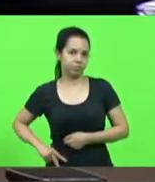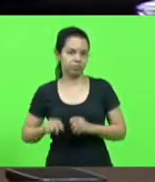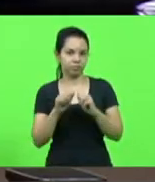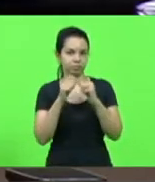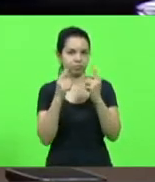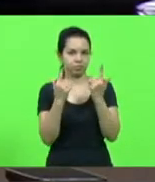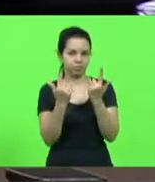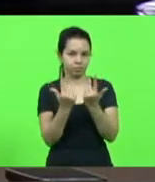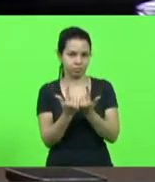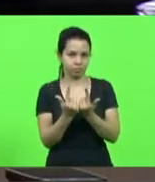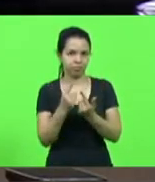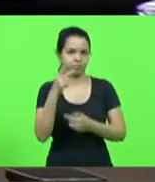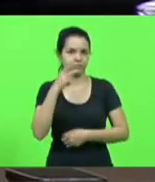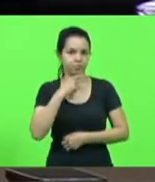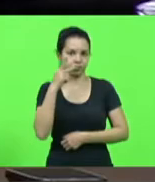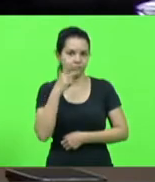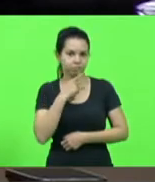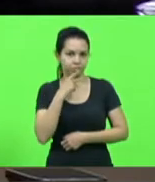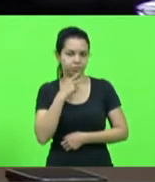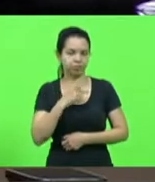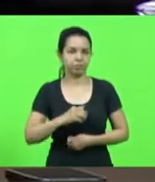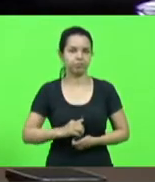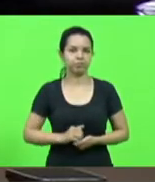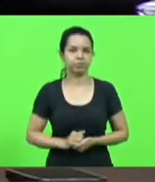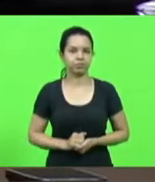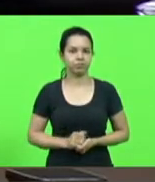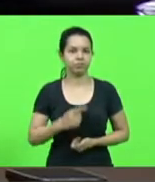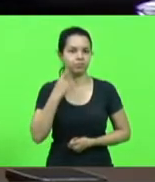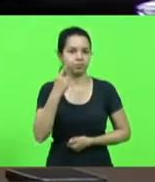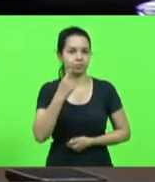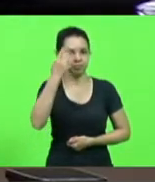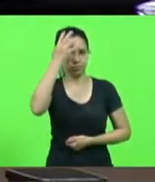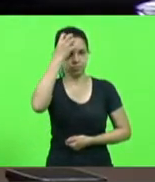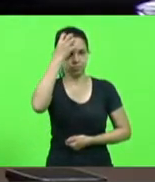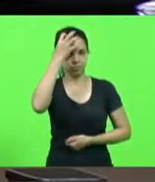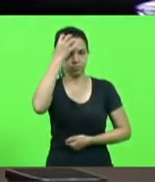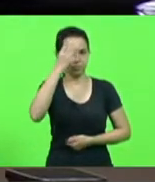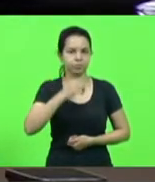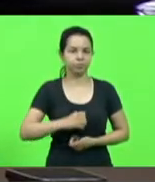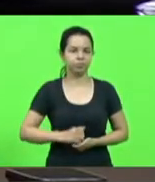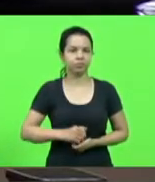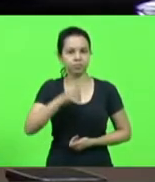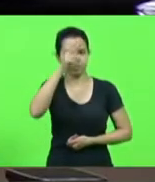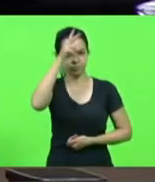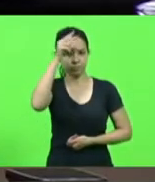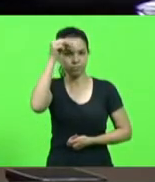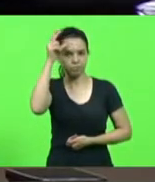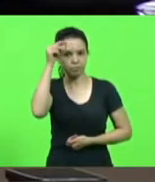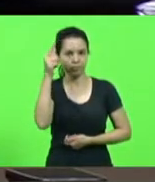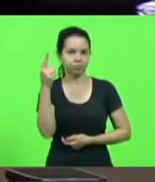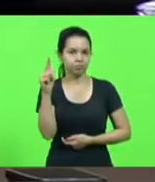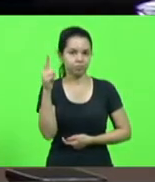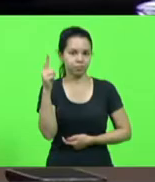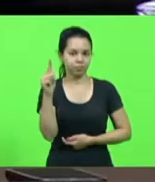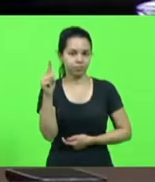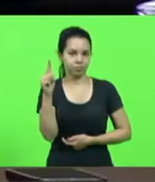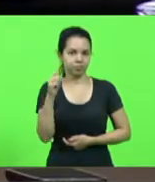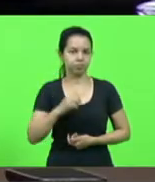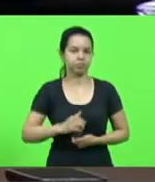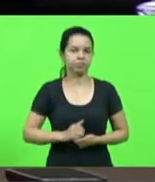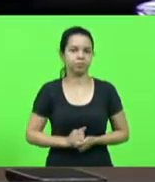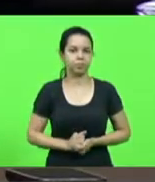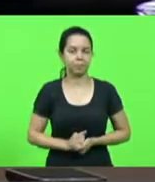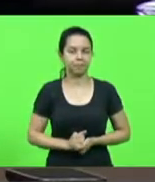Santa Catarina, deputado Kennedy Nunes; excelentíssimo senhor deputado Ismael; excelentíssimo senhor prefeito do município de Gaspar, Kleber Vandal; excelentíssimo